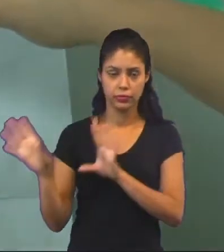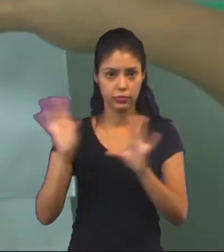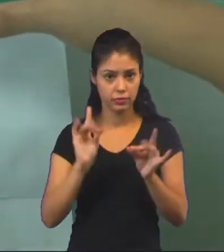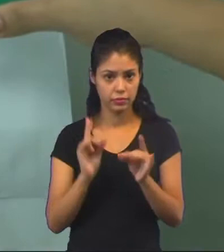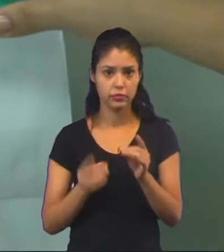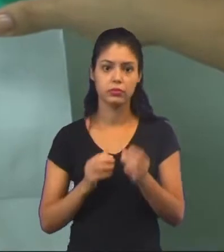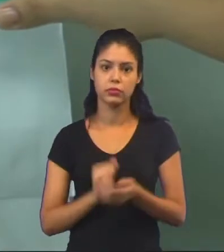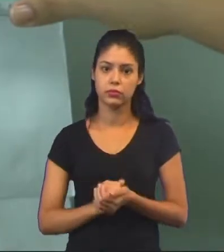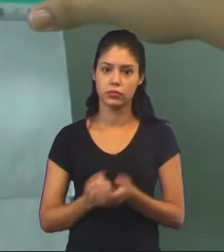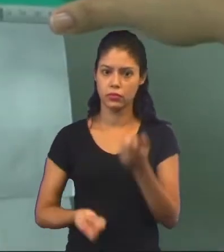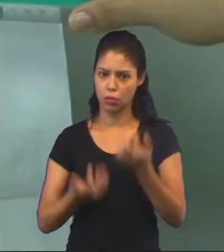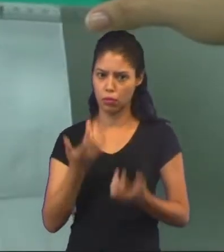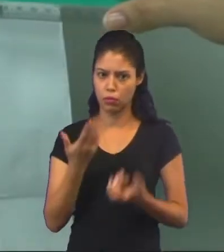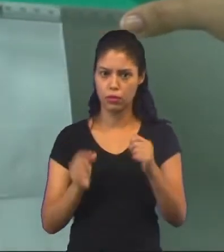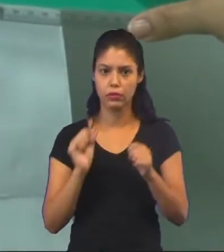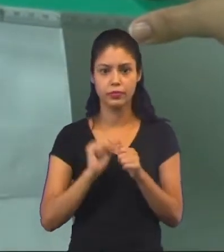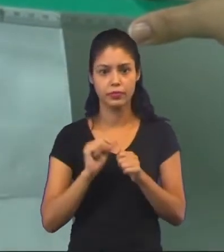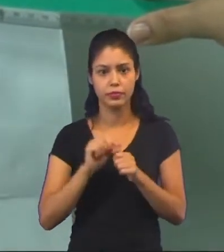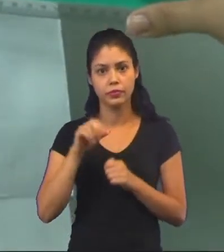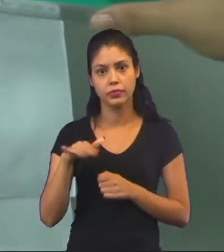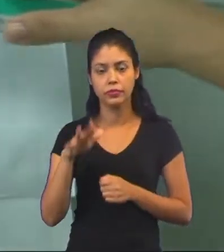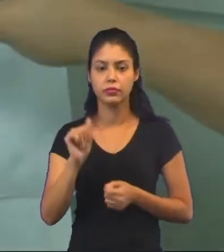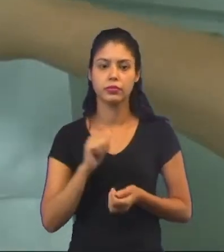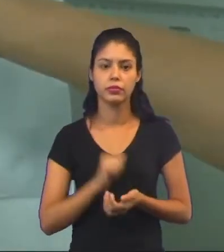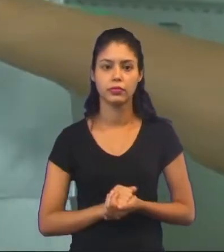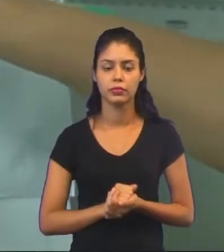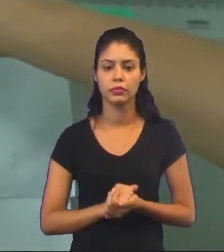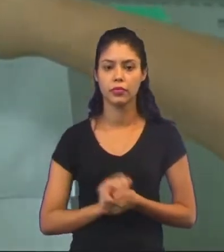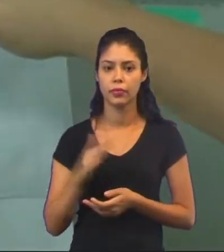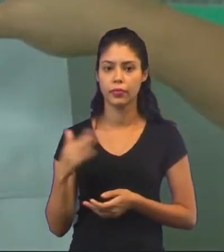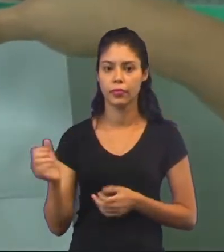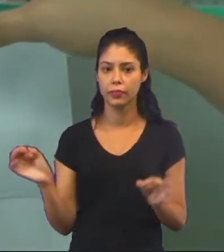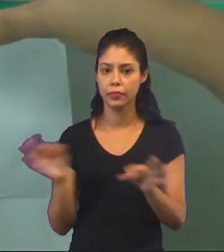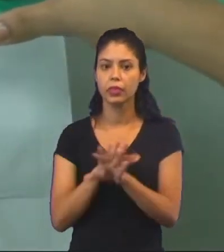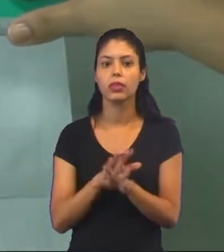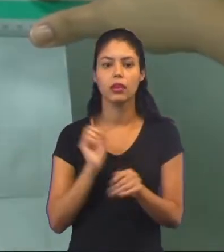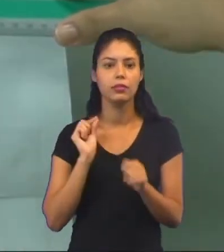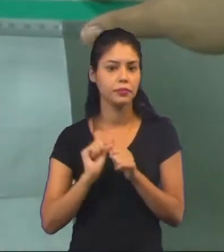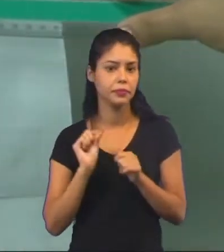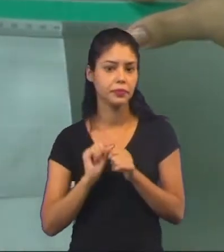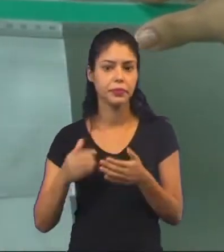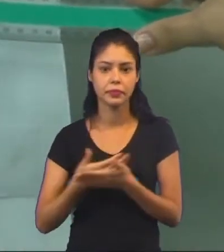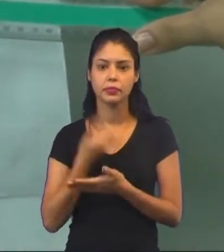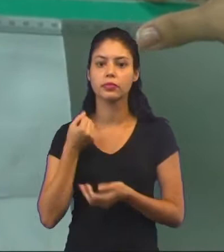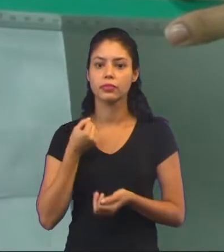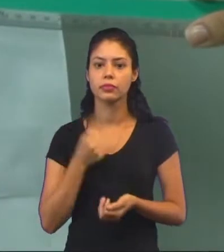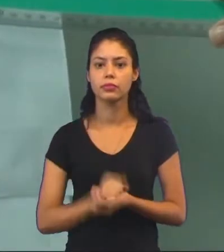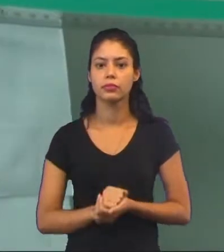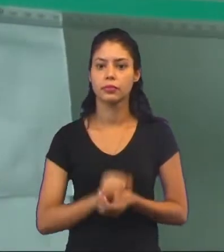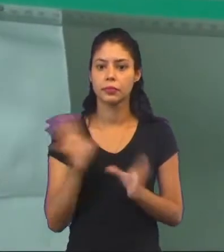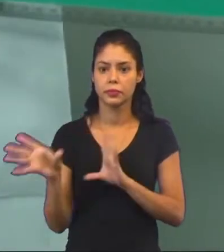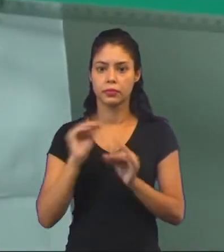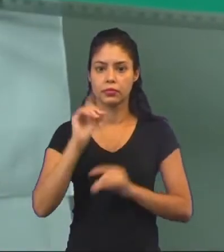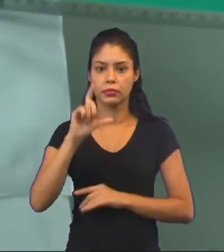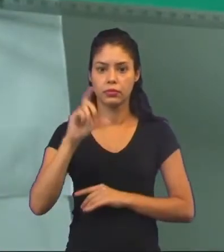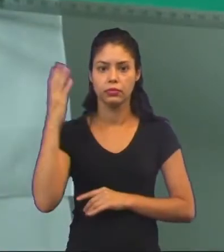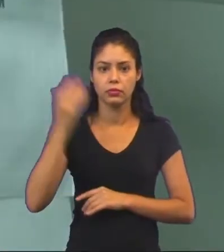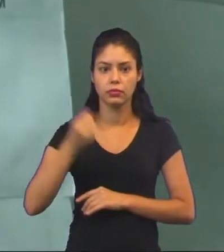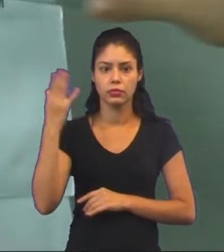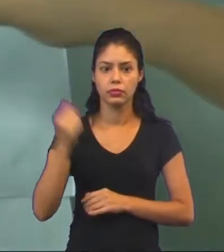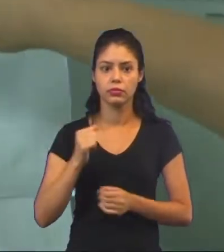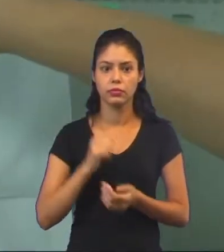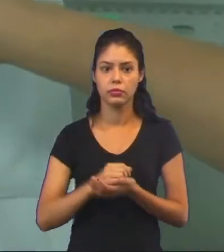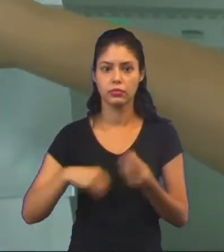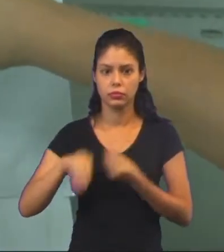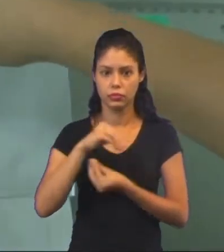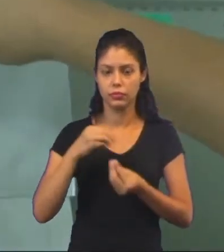seguida, leve ao fogo e faça o mingau. Quando estiver pronto para retirar do fogo, coloque o creme de